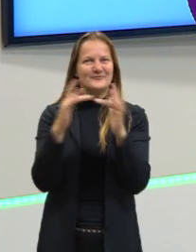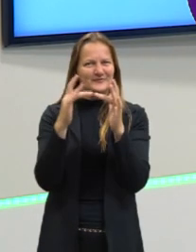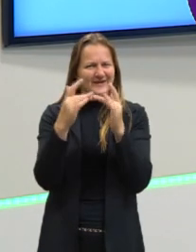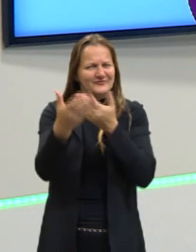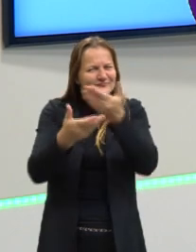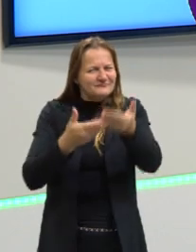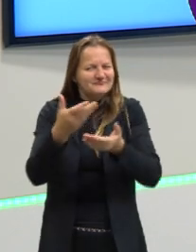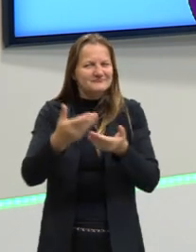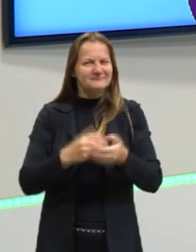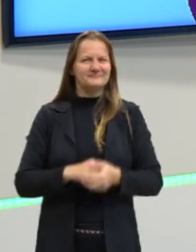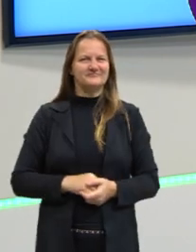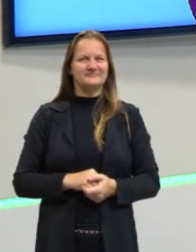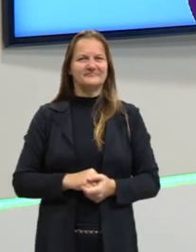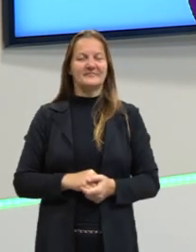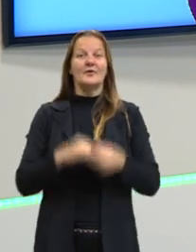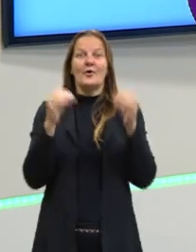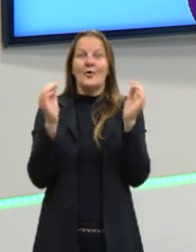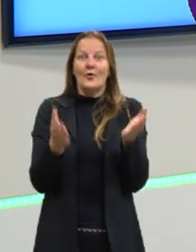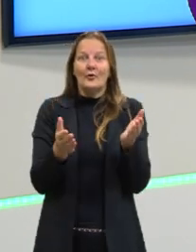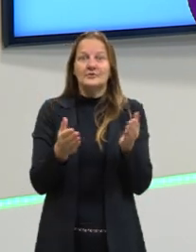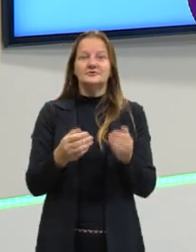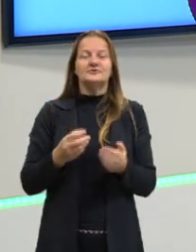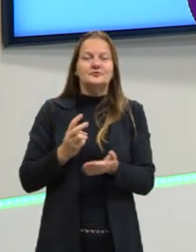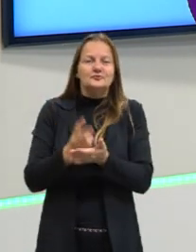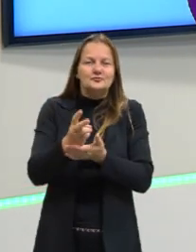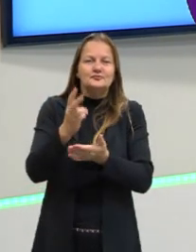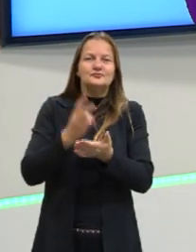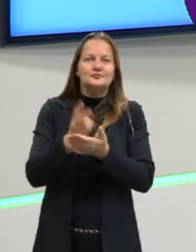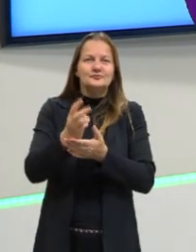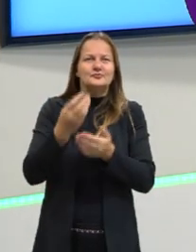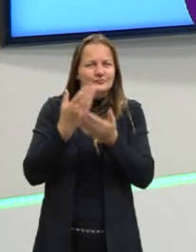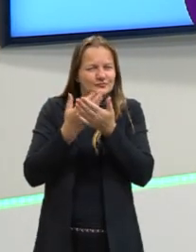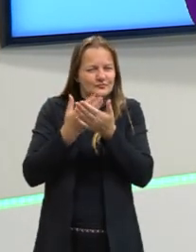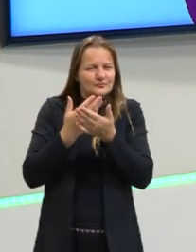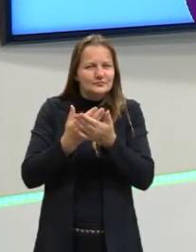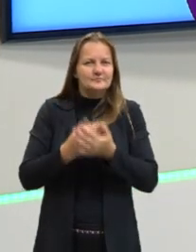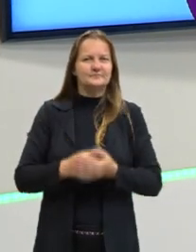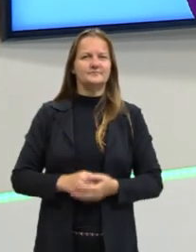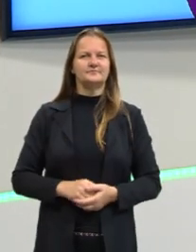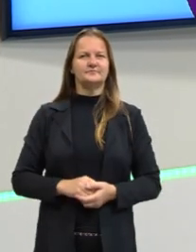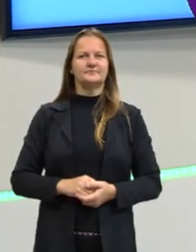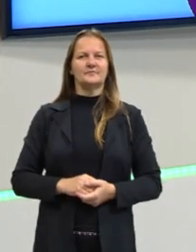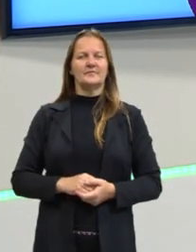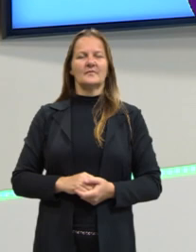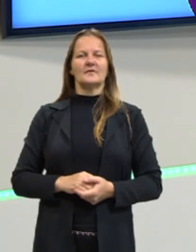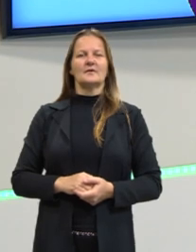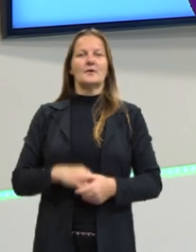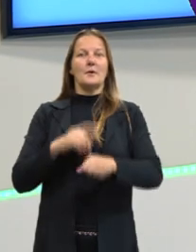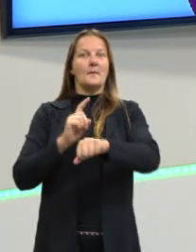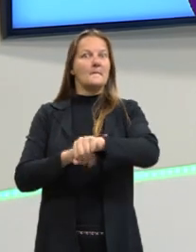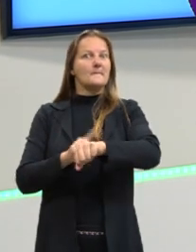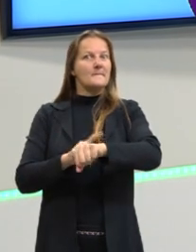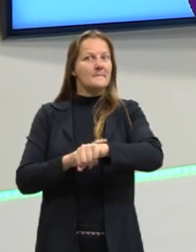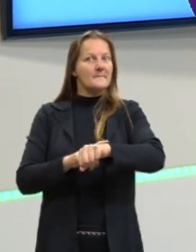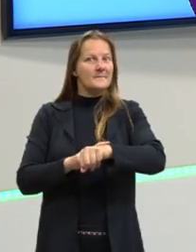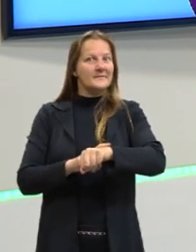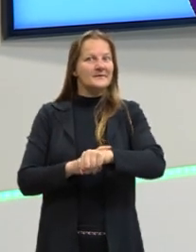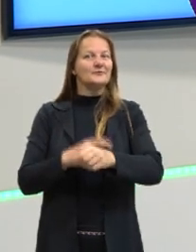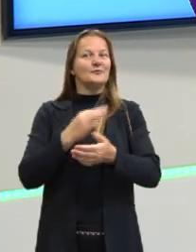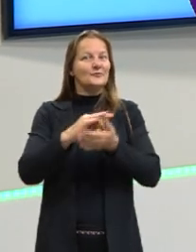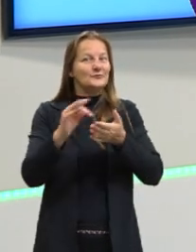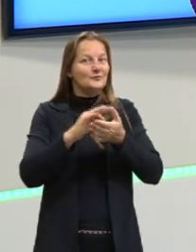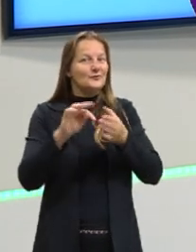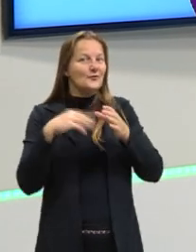em contato comigo ok então hoje nós vamos dar continuidade aos estudos até o momento nós vimos o